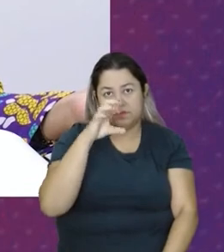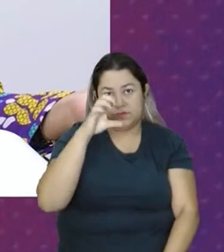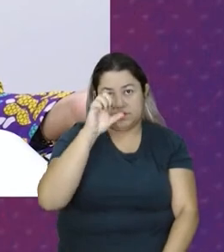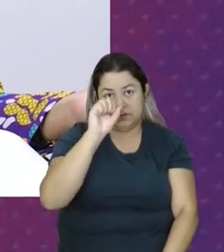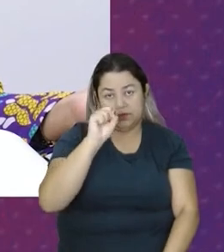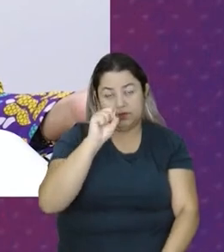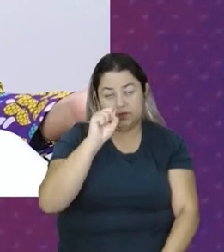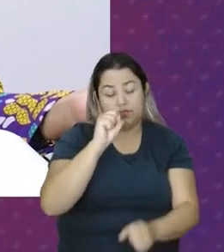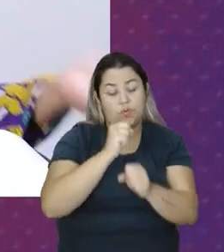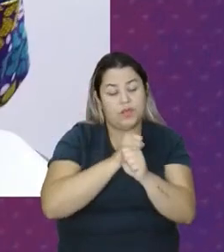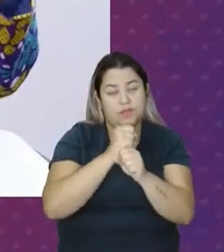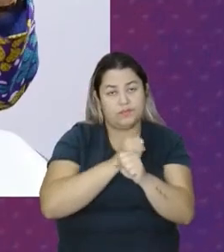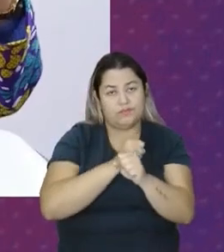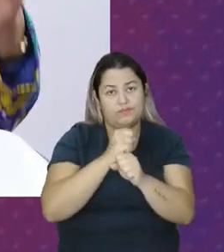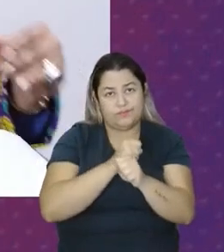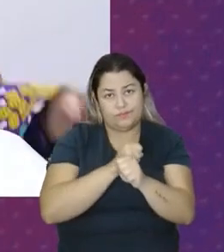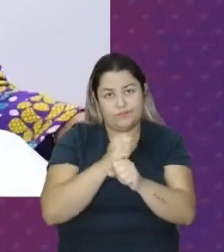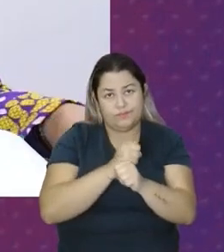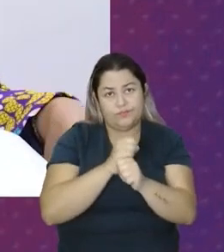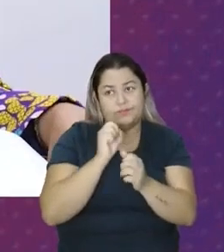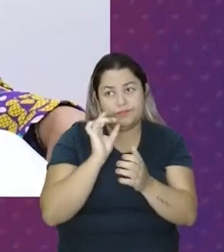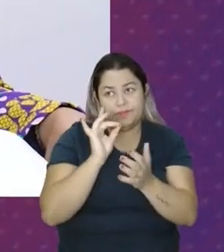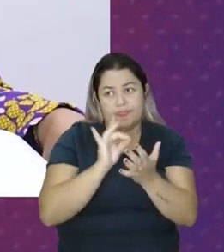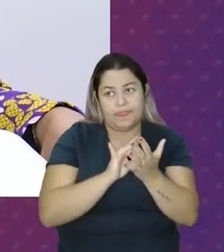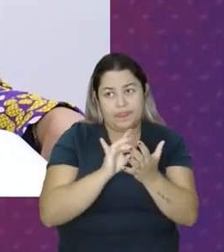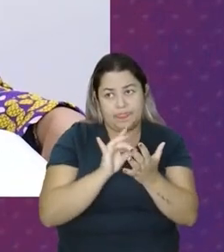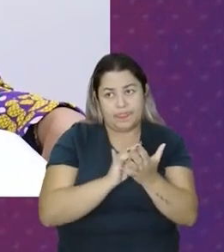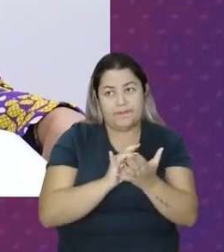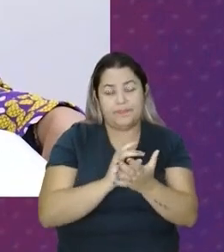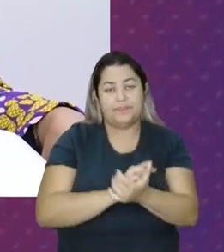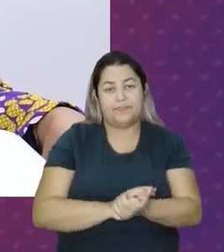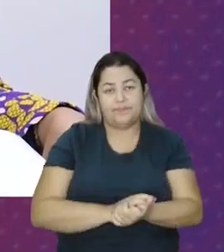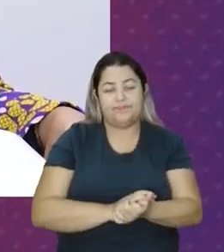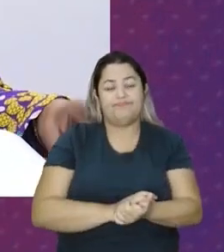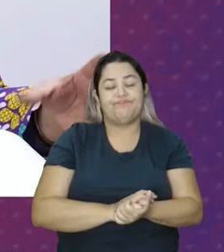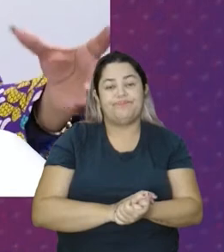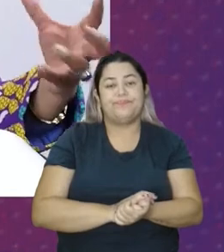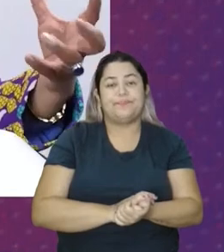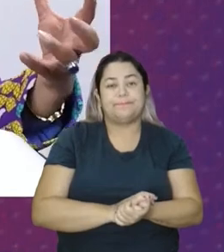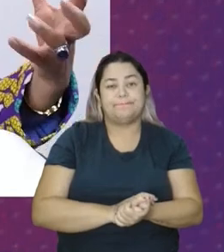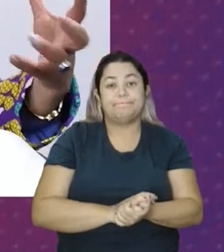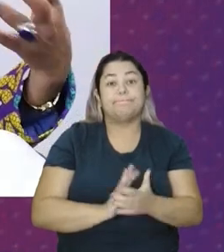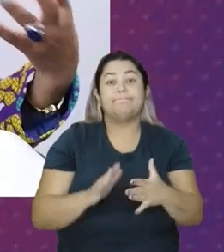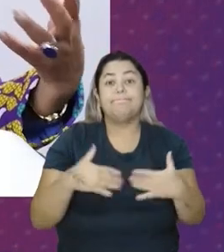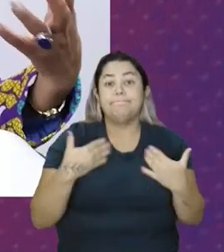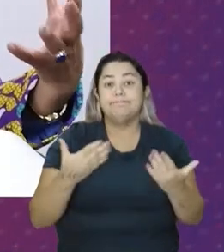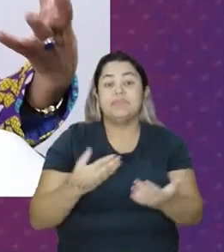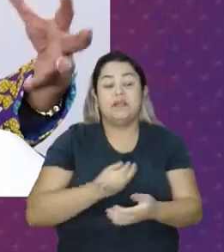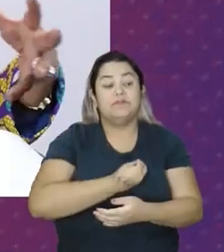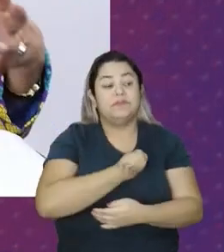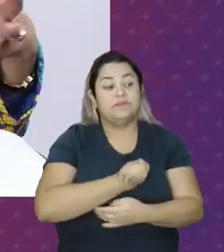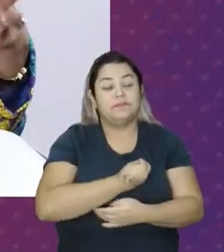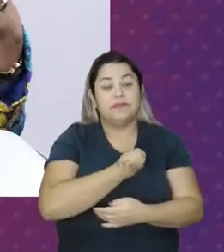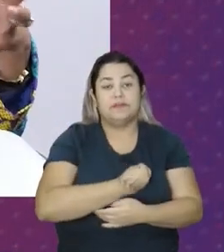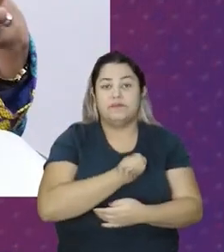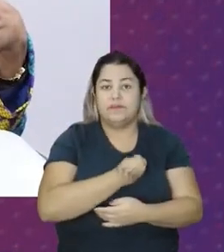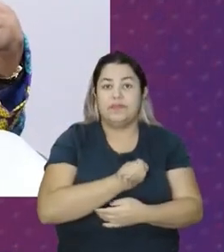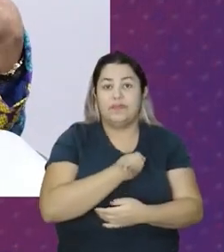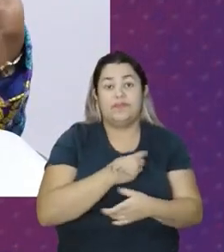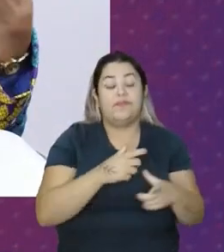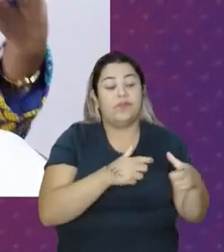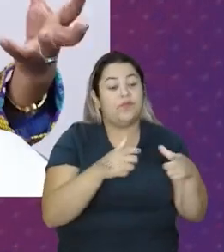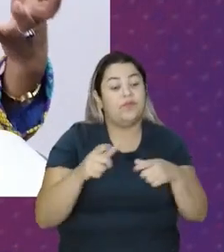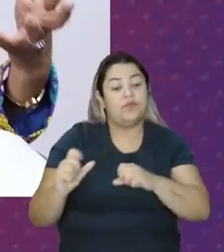358 anos, oficialmente, né? Então, essa presença aonde